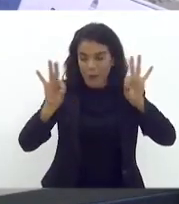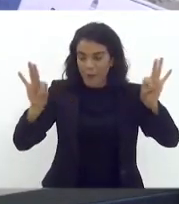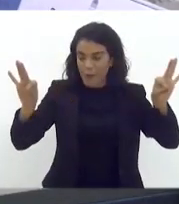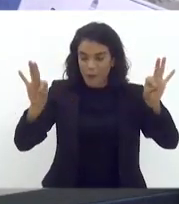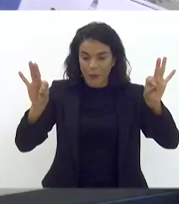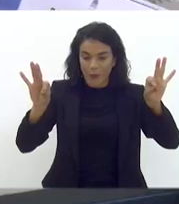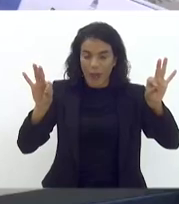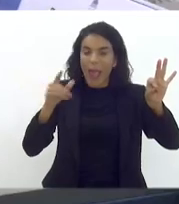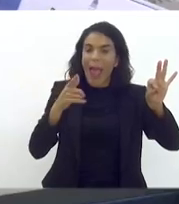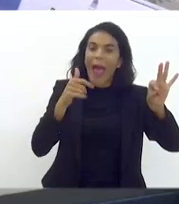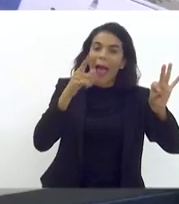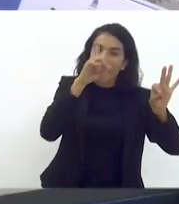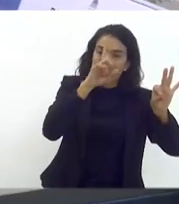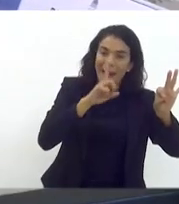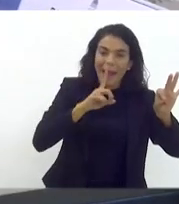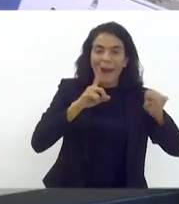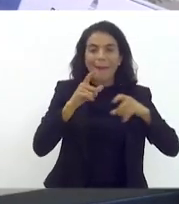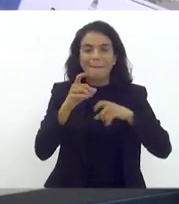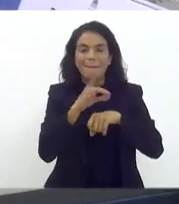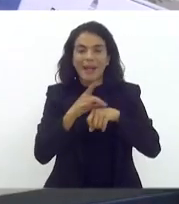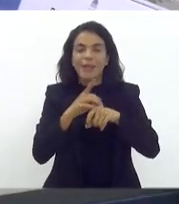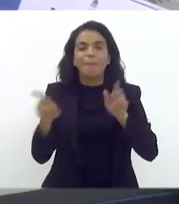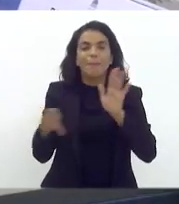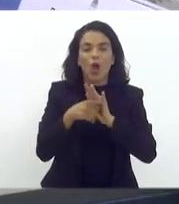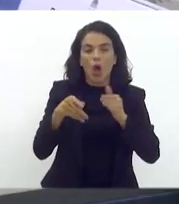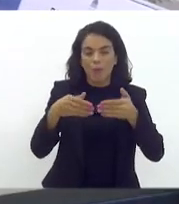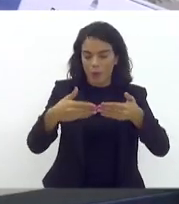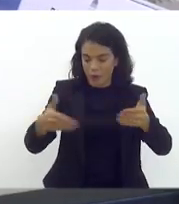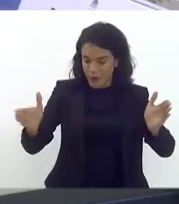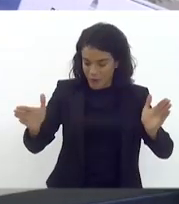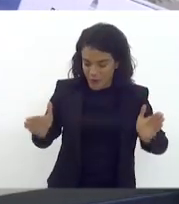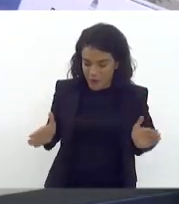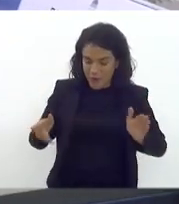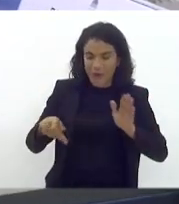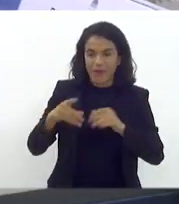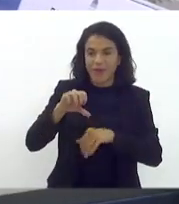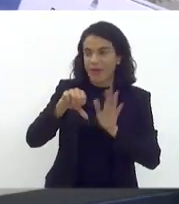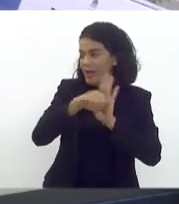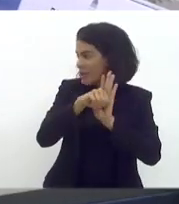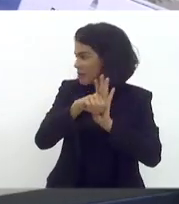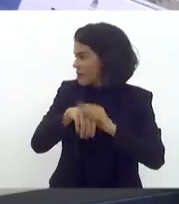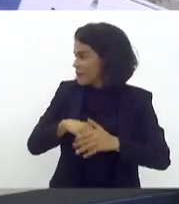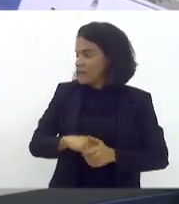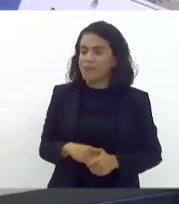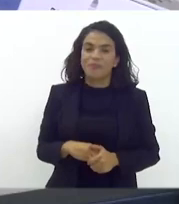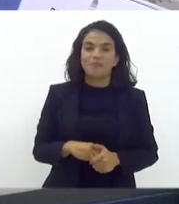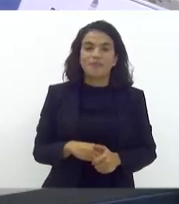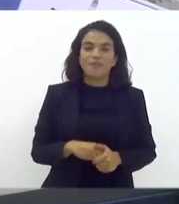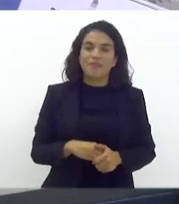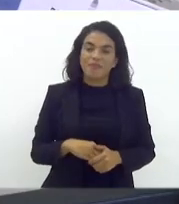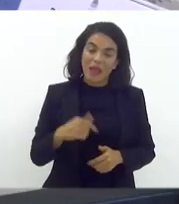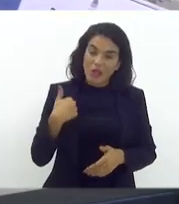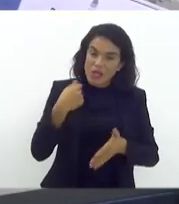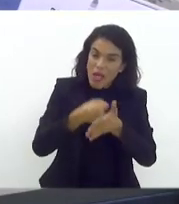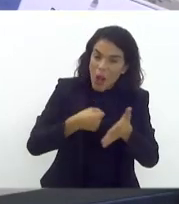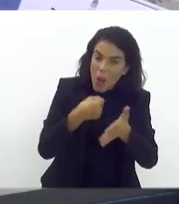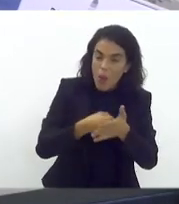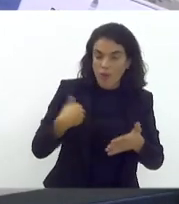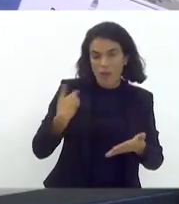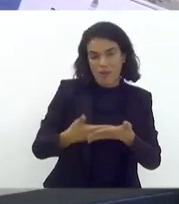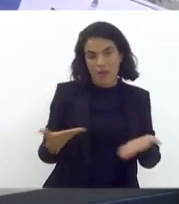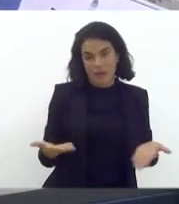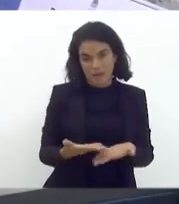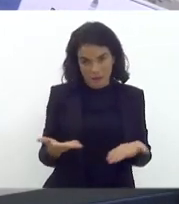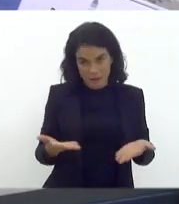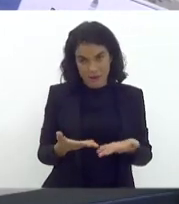e colocar na cabeça da pessoa já vai vir quando então a primeira Isso é uma mudança fico muito feliz da nossa luta ter chegado até aqui porque